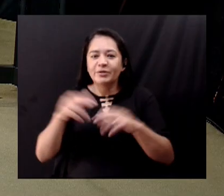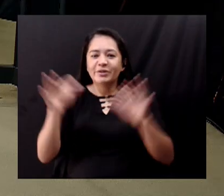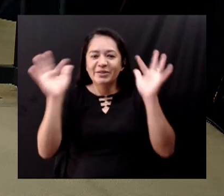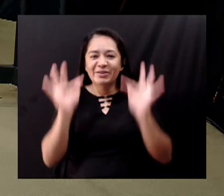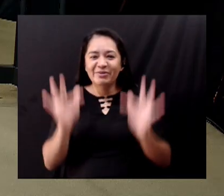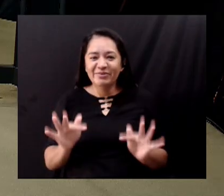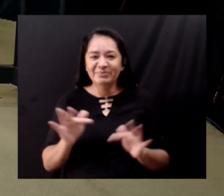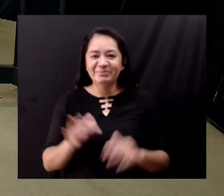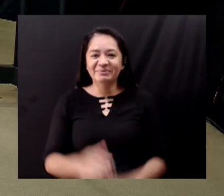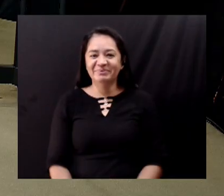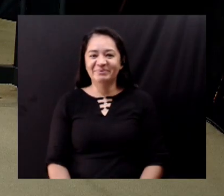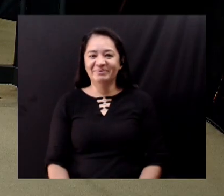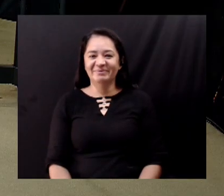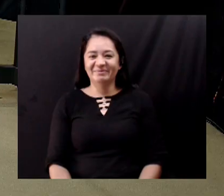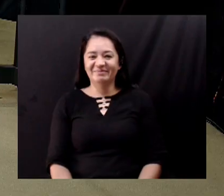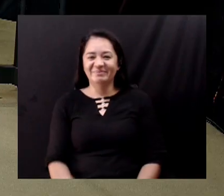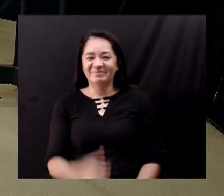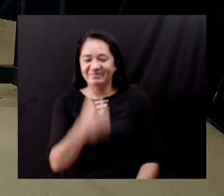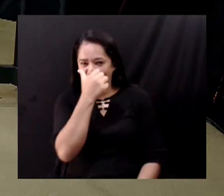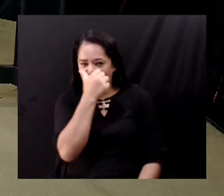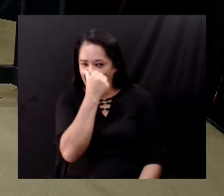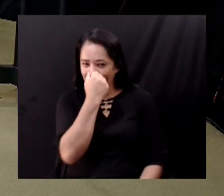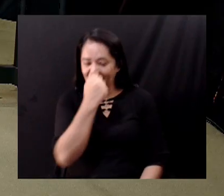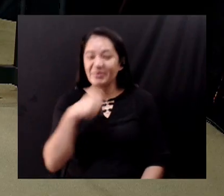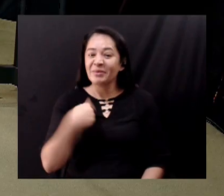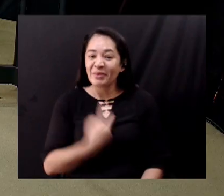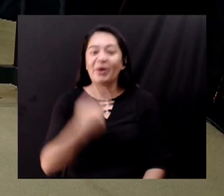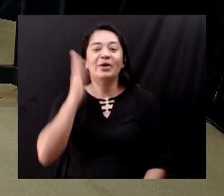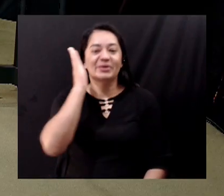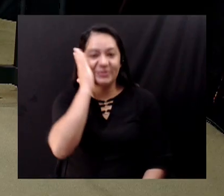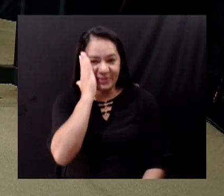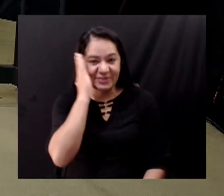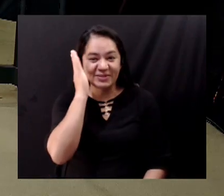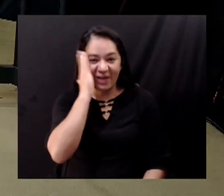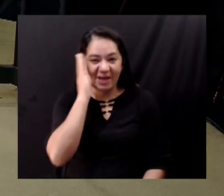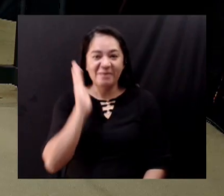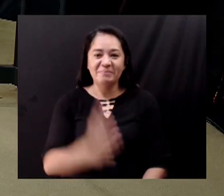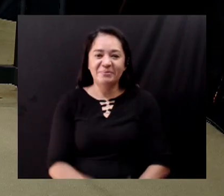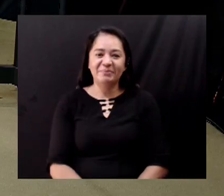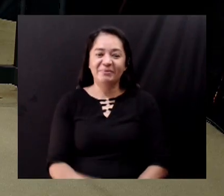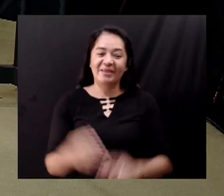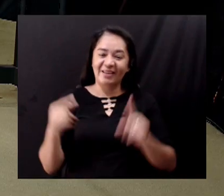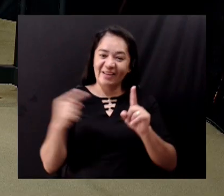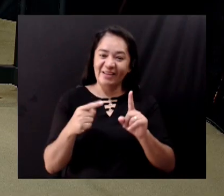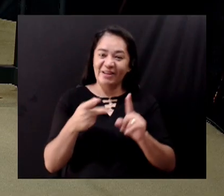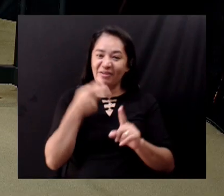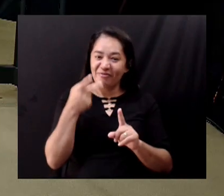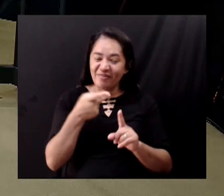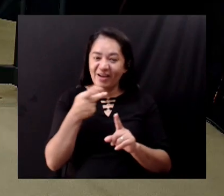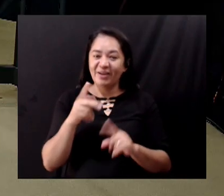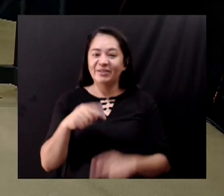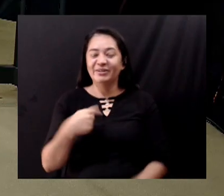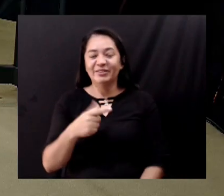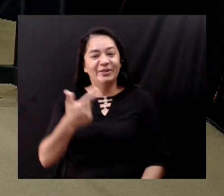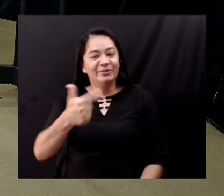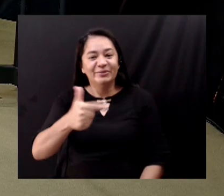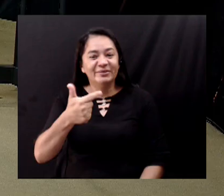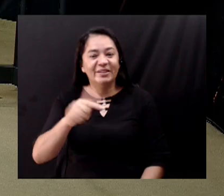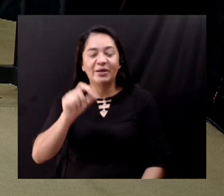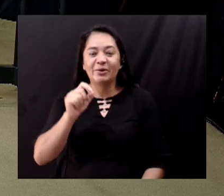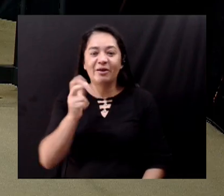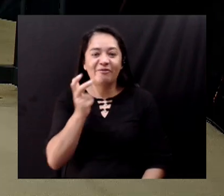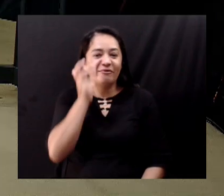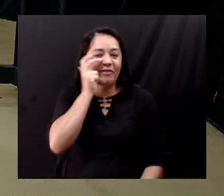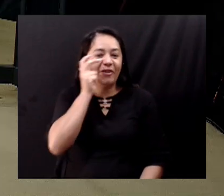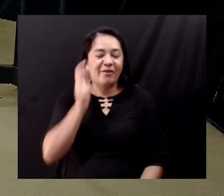A gente tem noção, palavras do Porchat, porque a gente não tem vergonha na cara, né? E aquele negócio do açúcar,